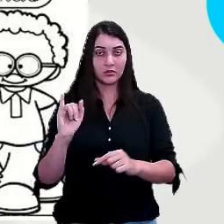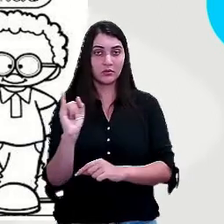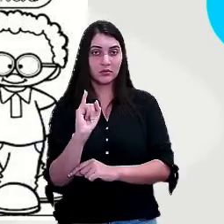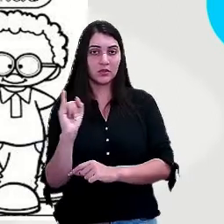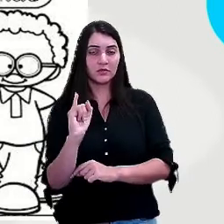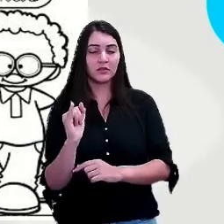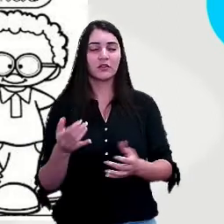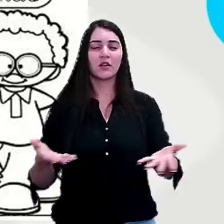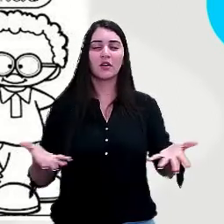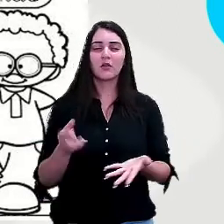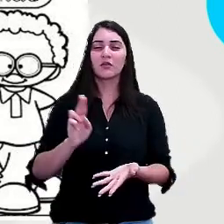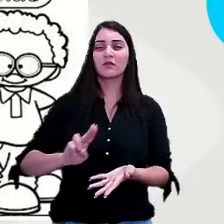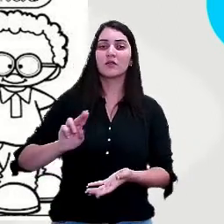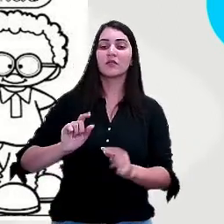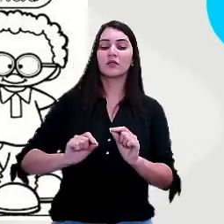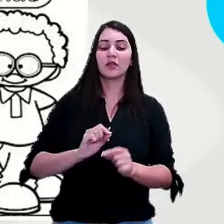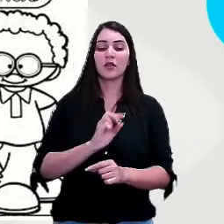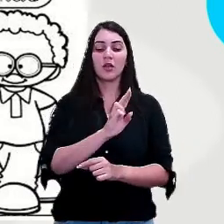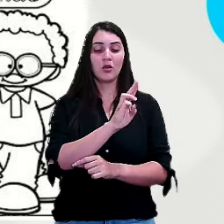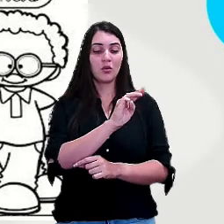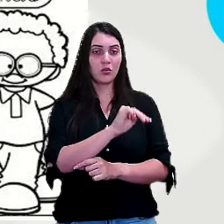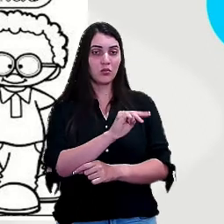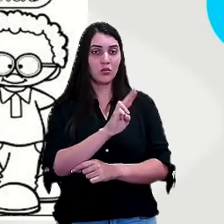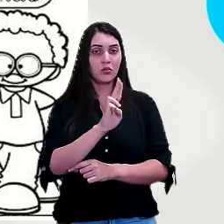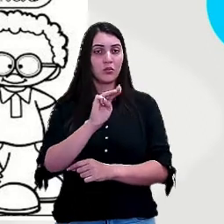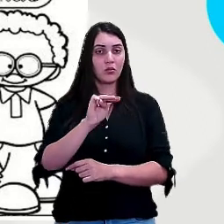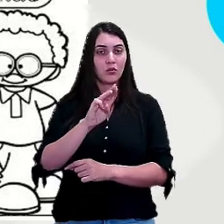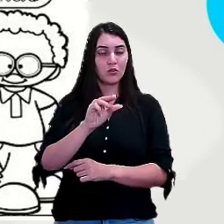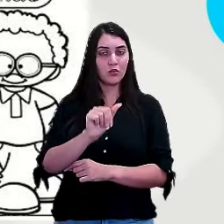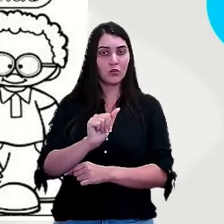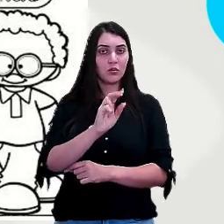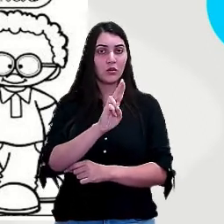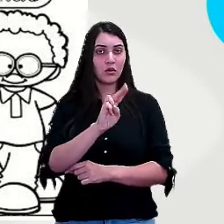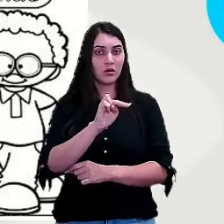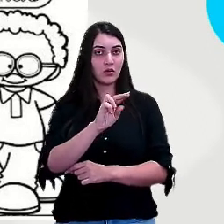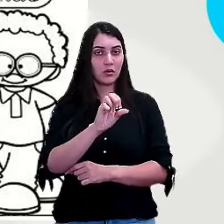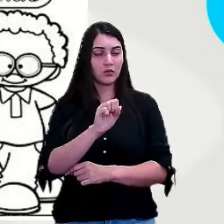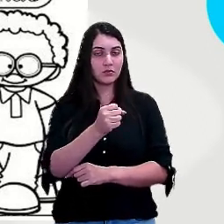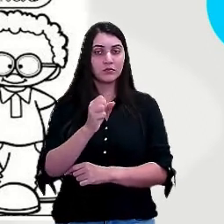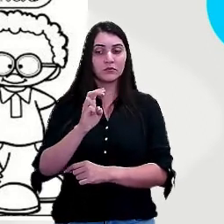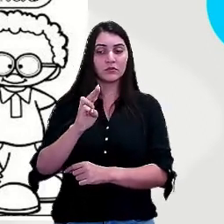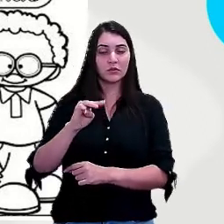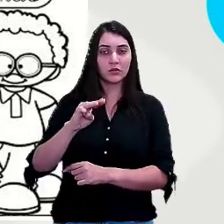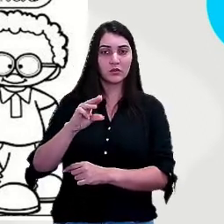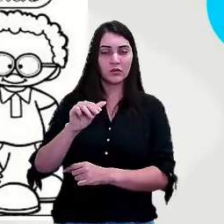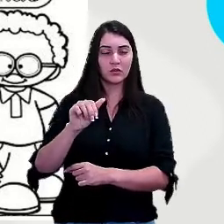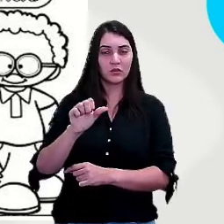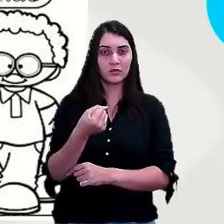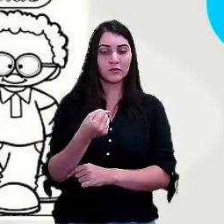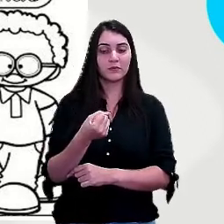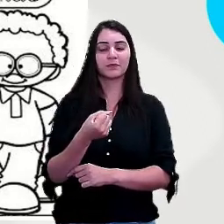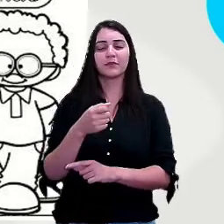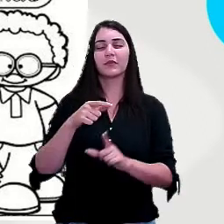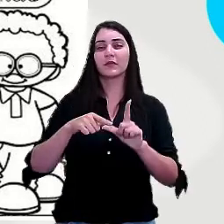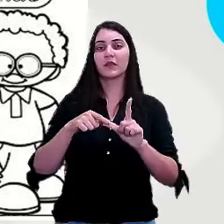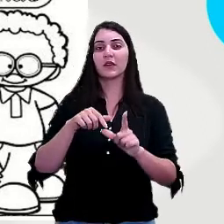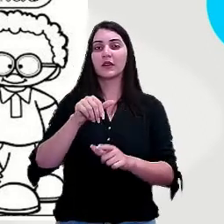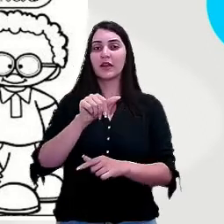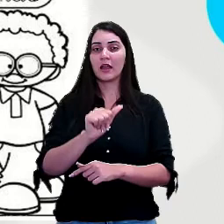vai usar uma, uns, umas. Letra A. Mariana